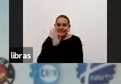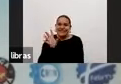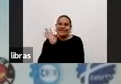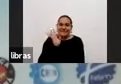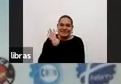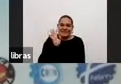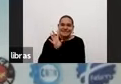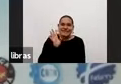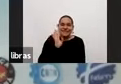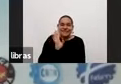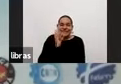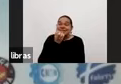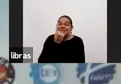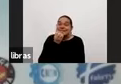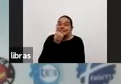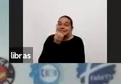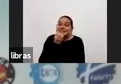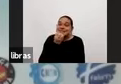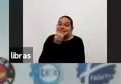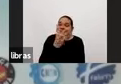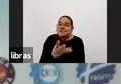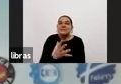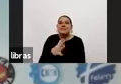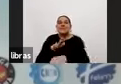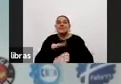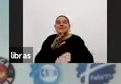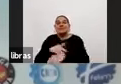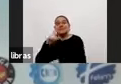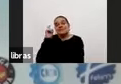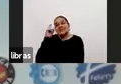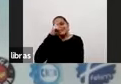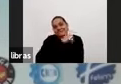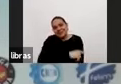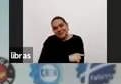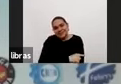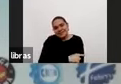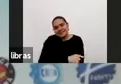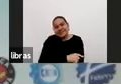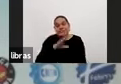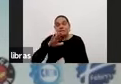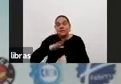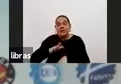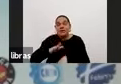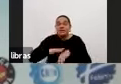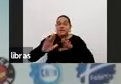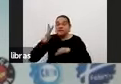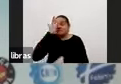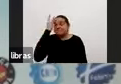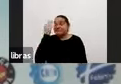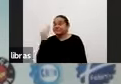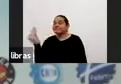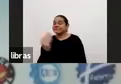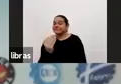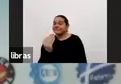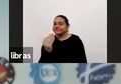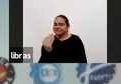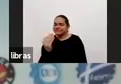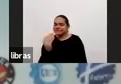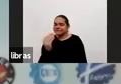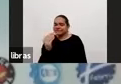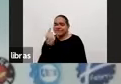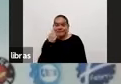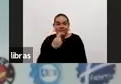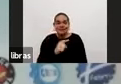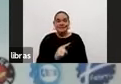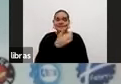É muito bom nesse momento de dificuldade, nesse momento de indiferença, a gente se encontrar com pessoas como